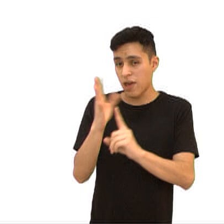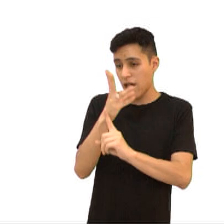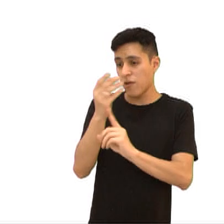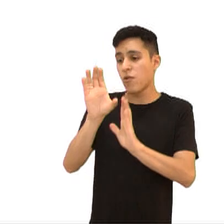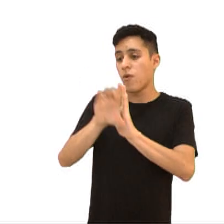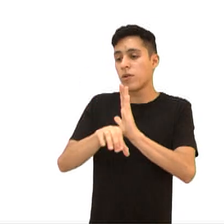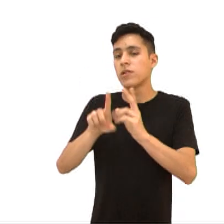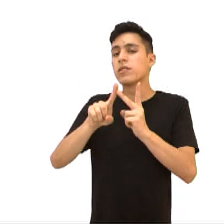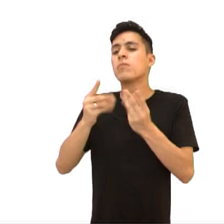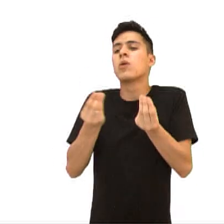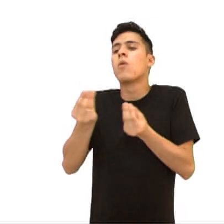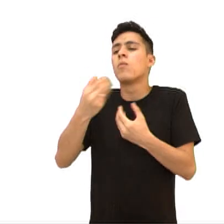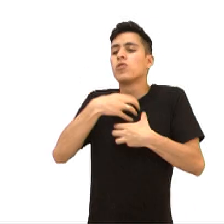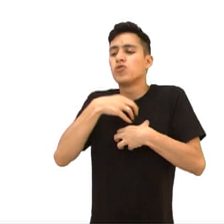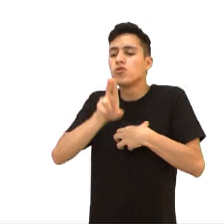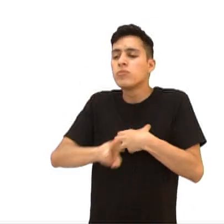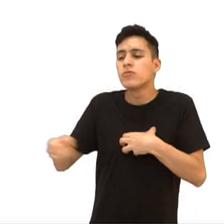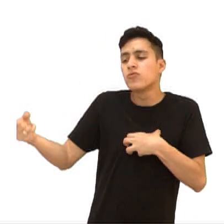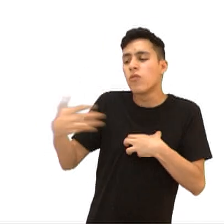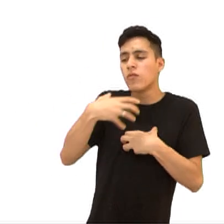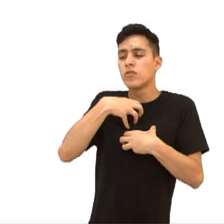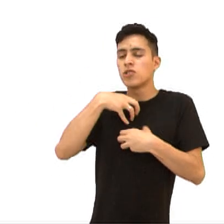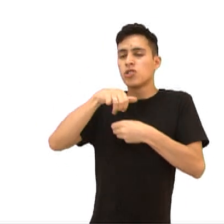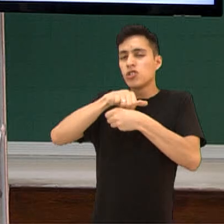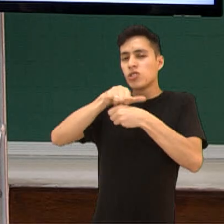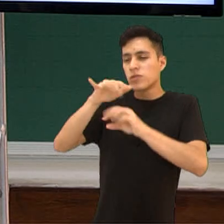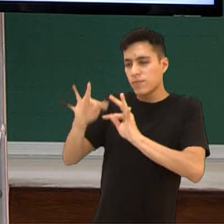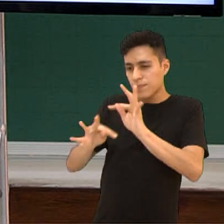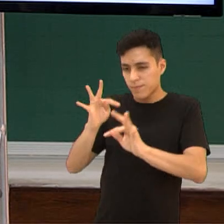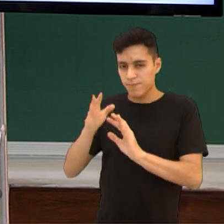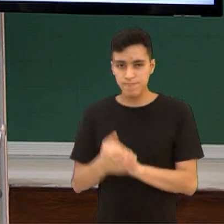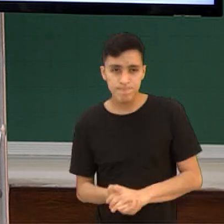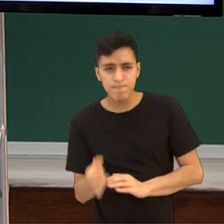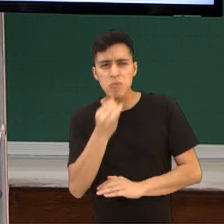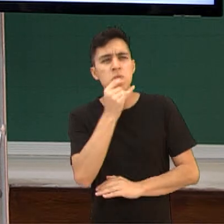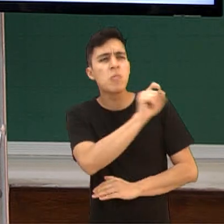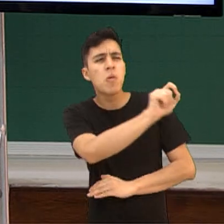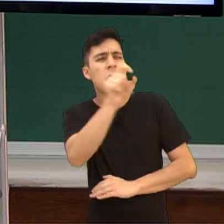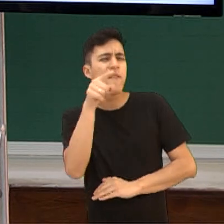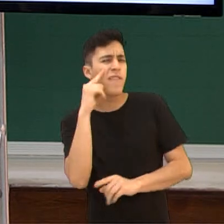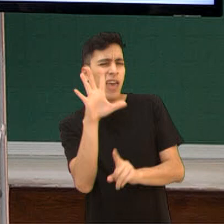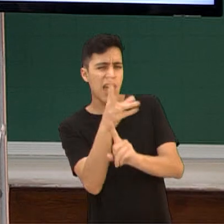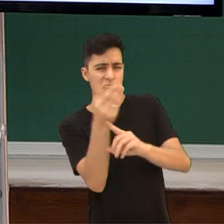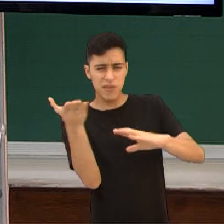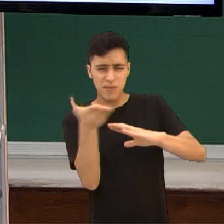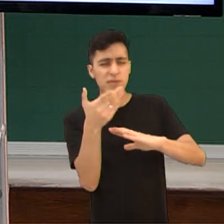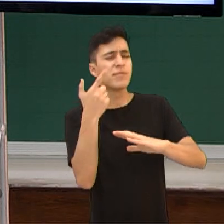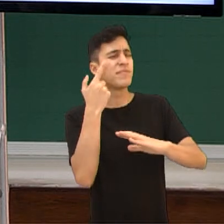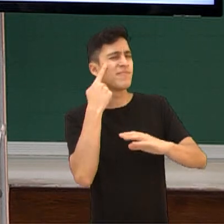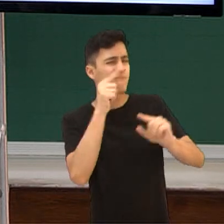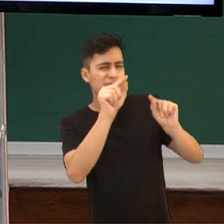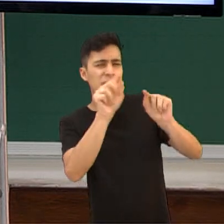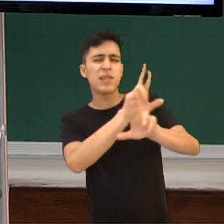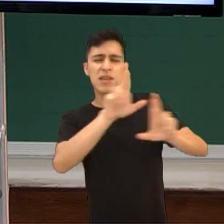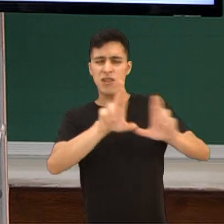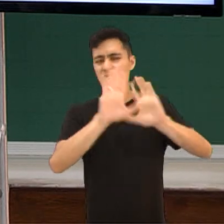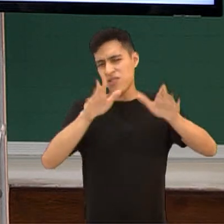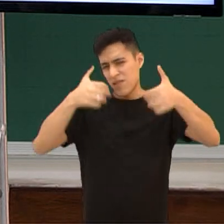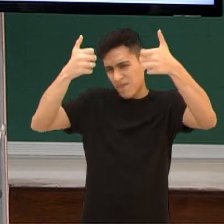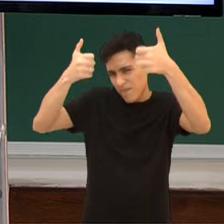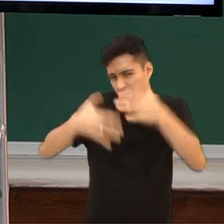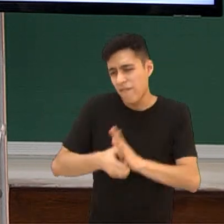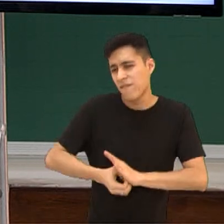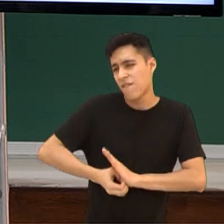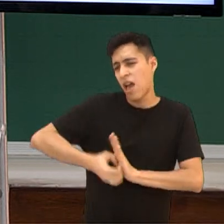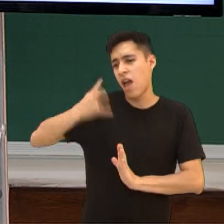como no uso de novas tecnologias. É o que a gente tem de arte contemporânea, hoje a gente envolve, e a gente já discutiu muito sobre arte